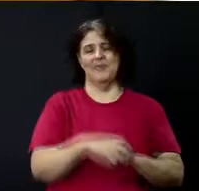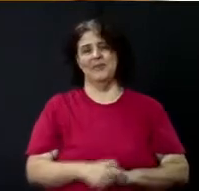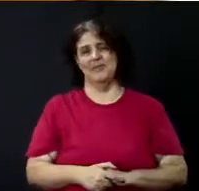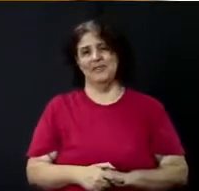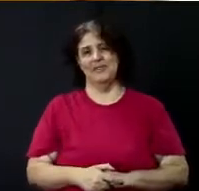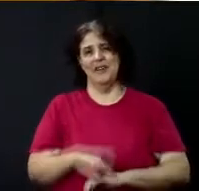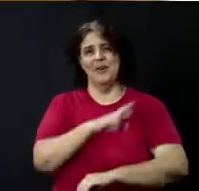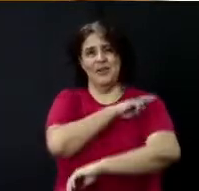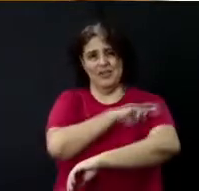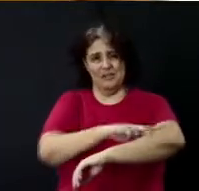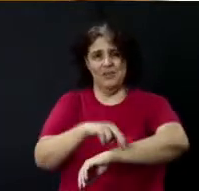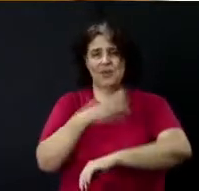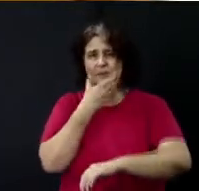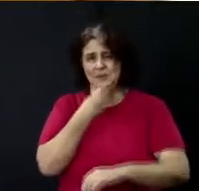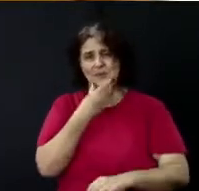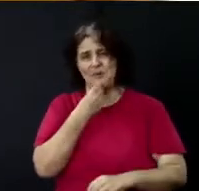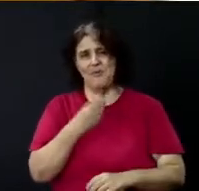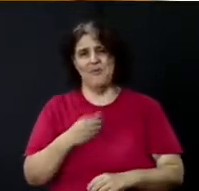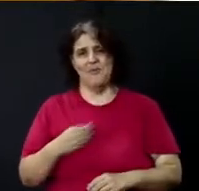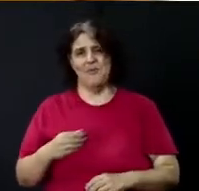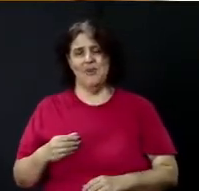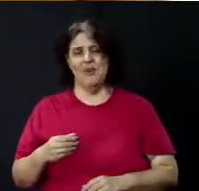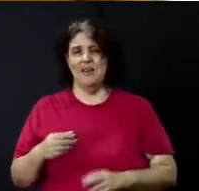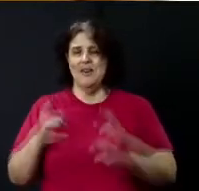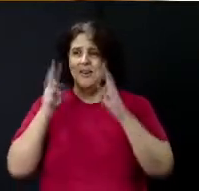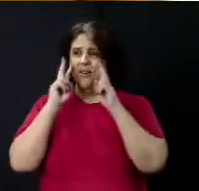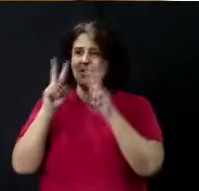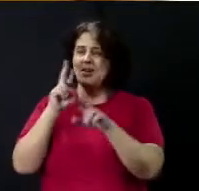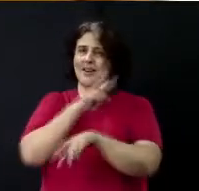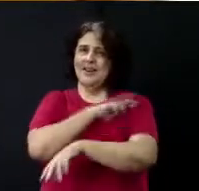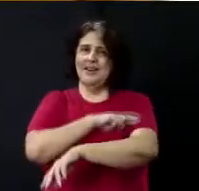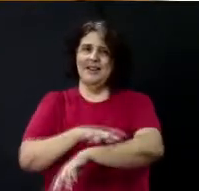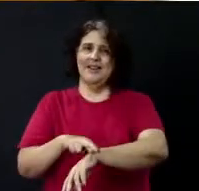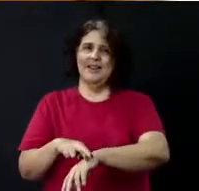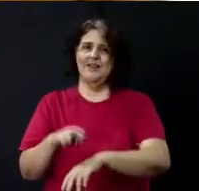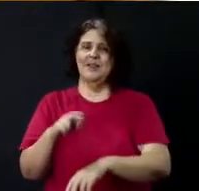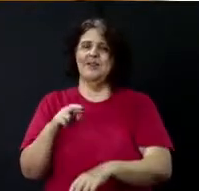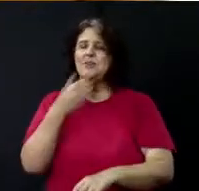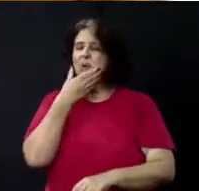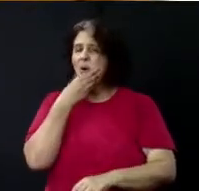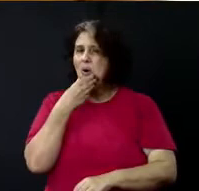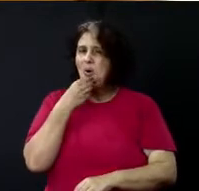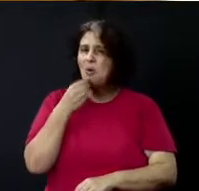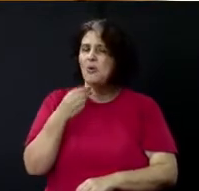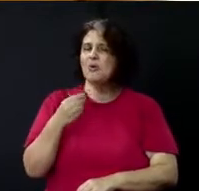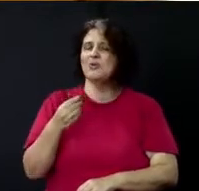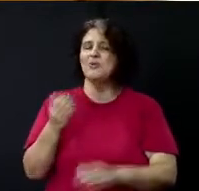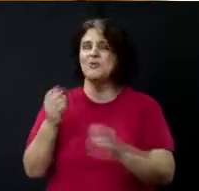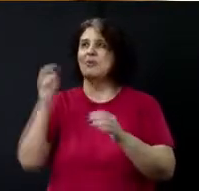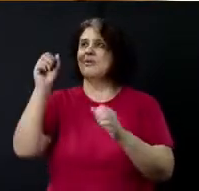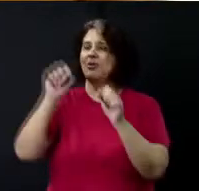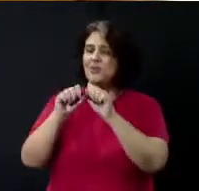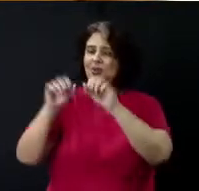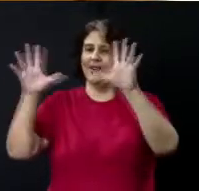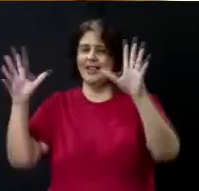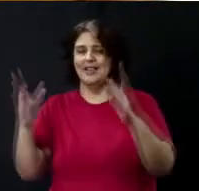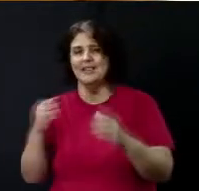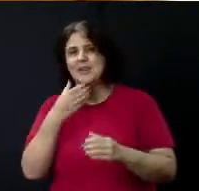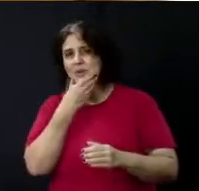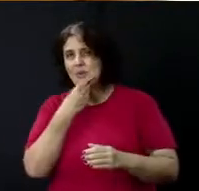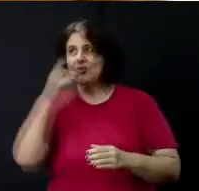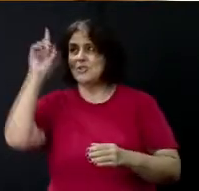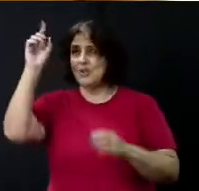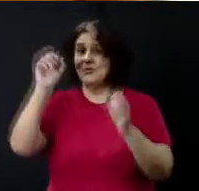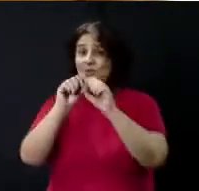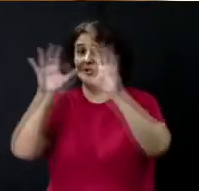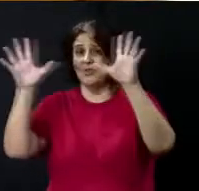pessoas que respeitam o outro como criação divina, como obra de Deus? Por que